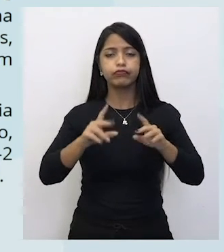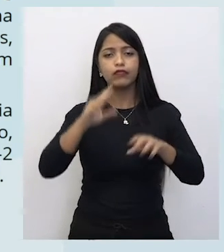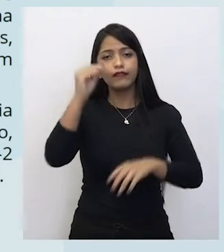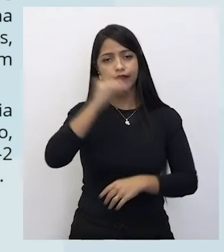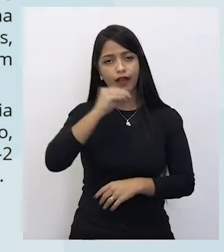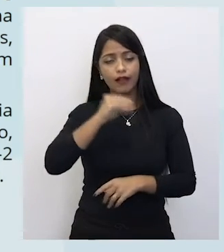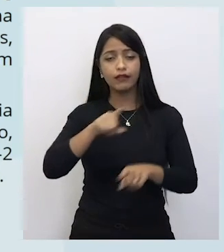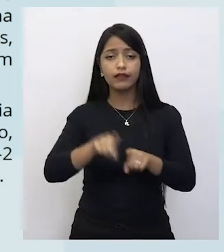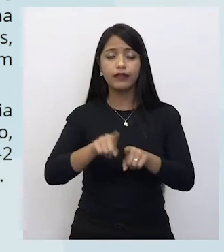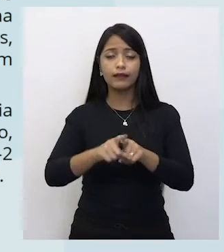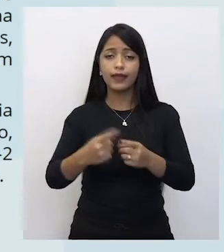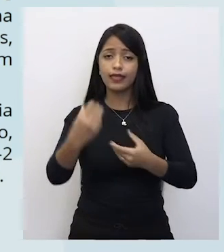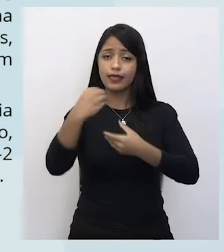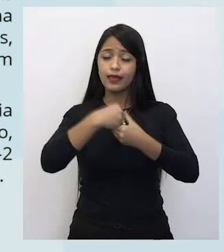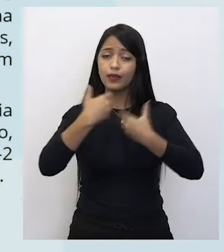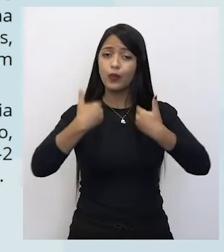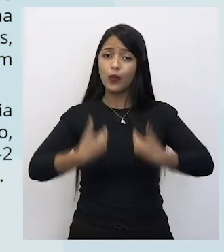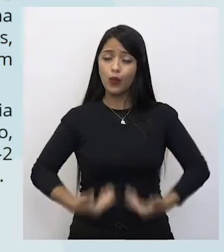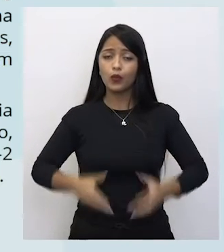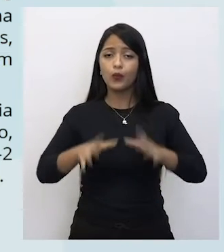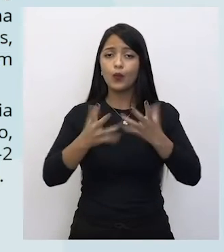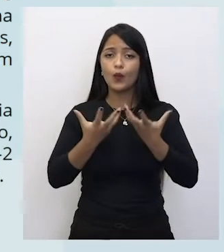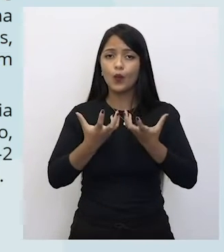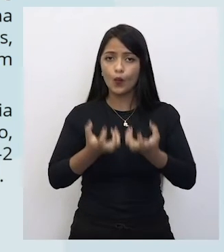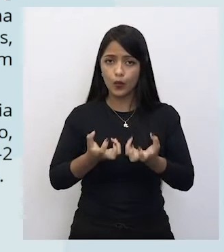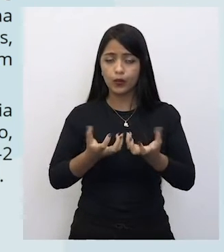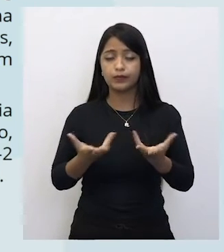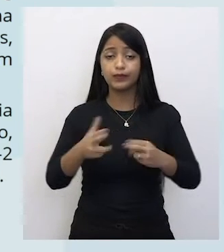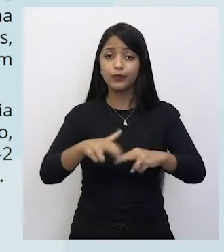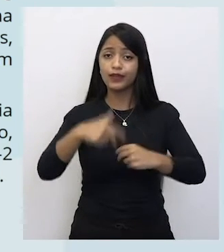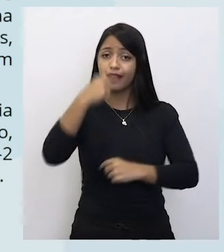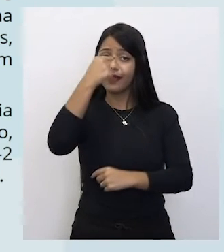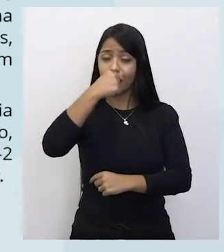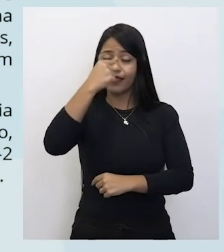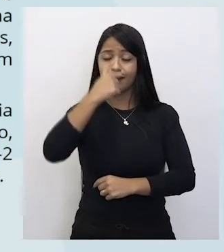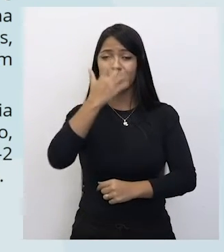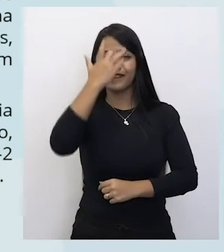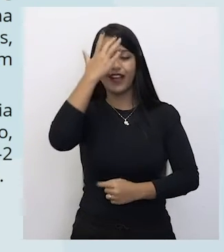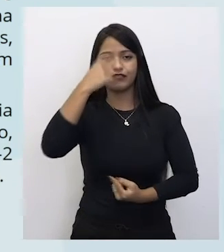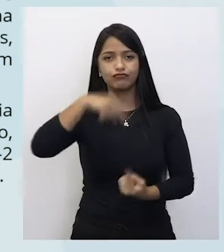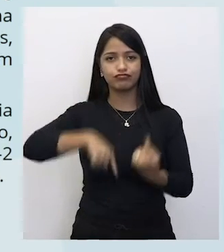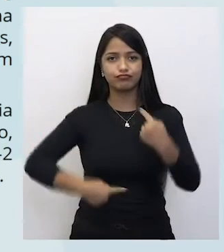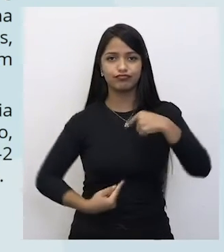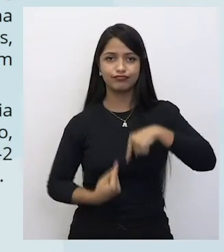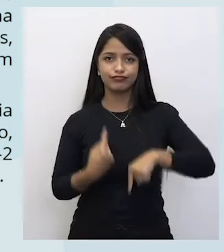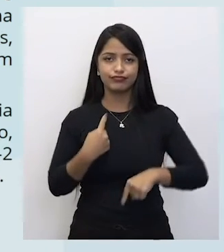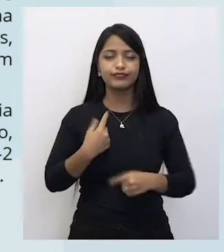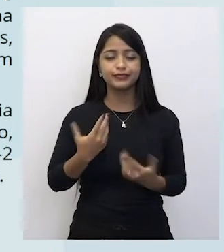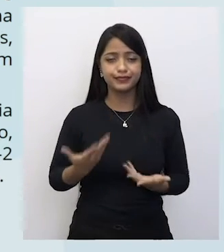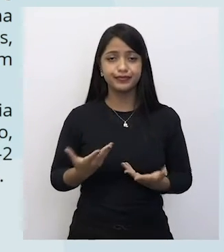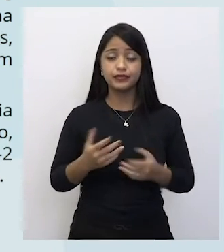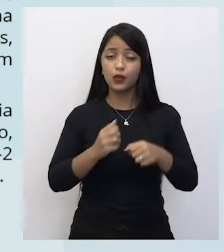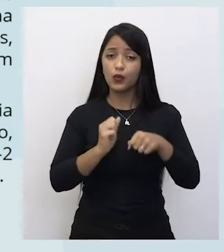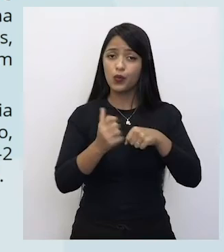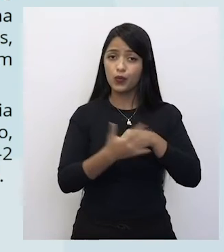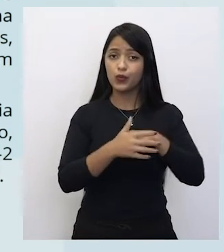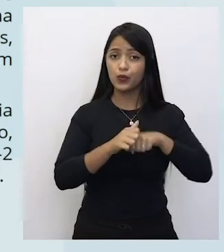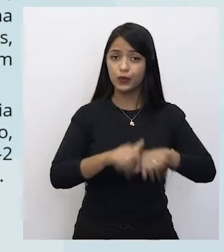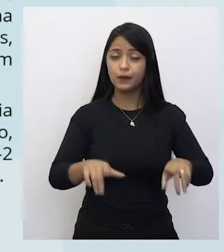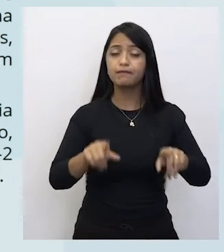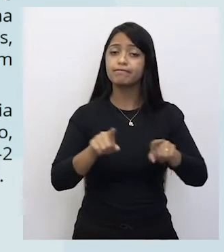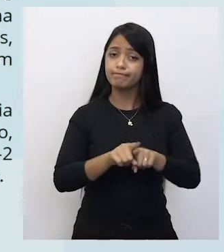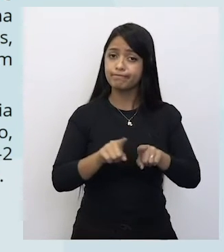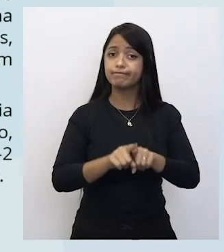então pegamos mais gripe. E para o corona, pode ser também um fator, mas não sabemos ainda.